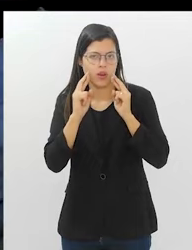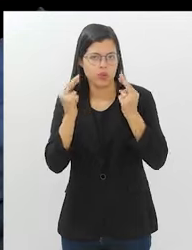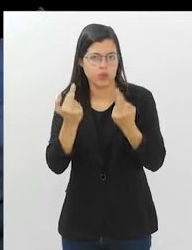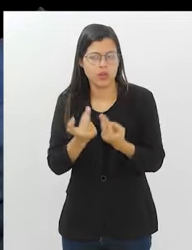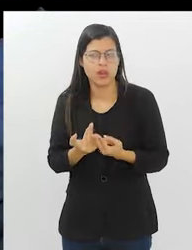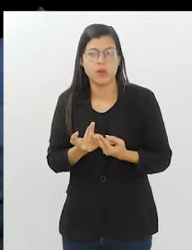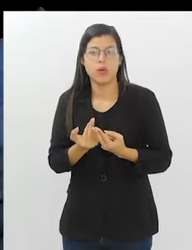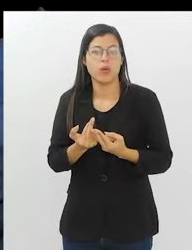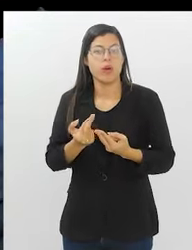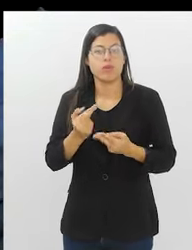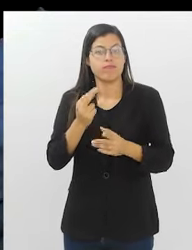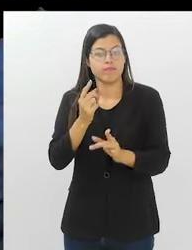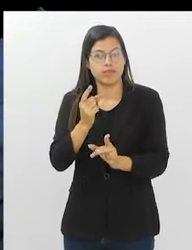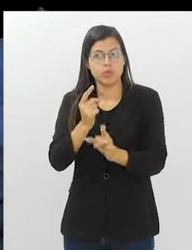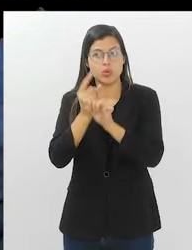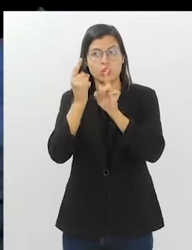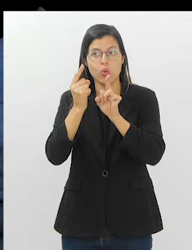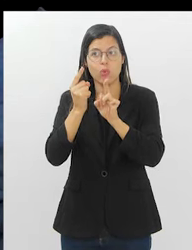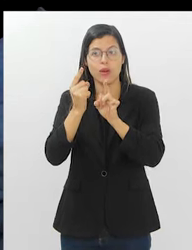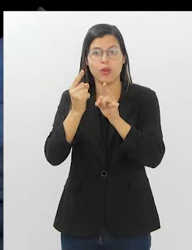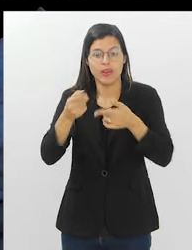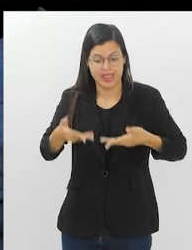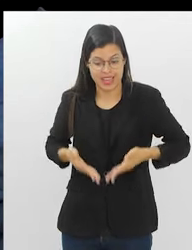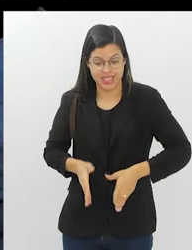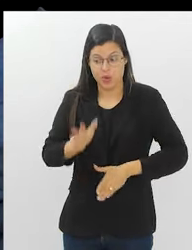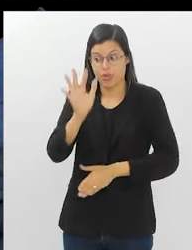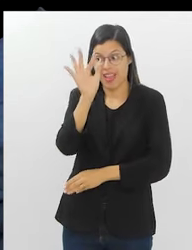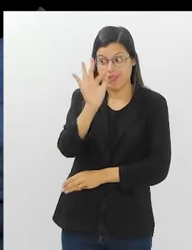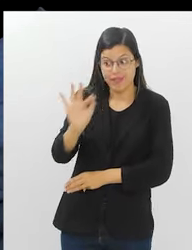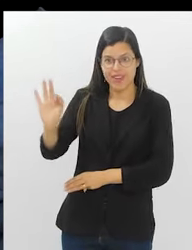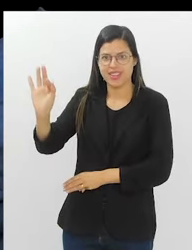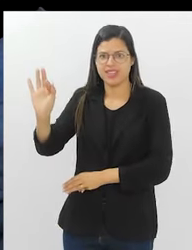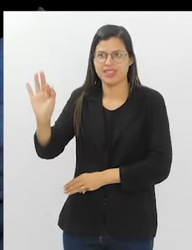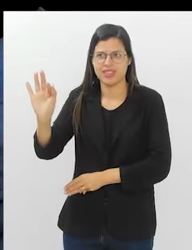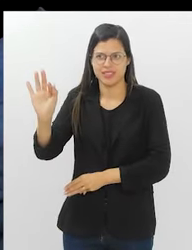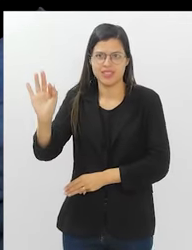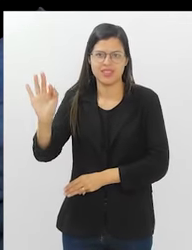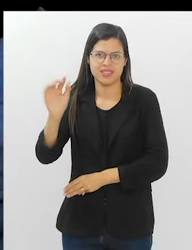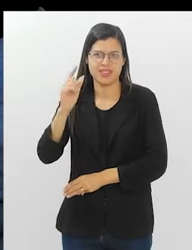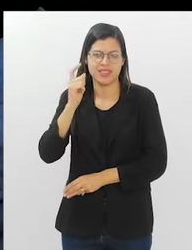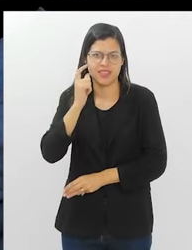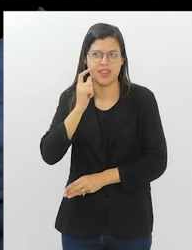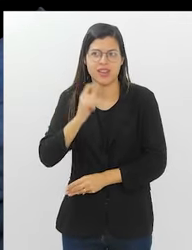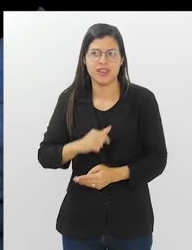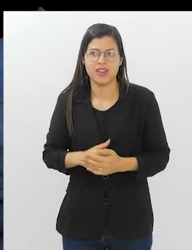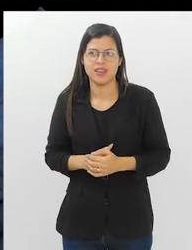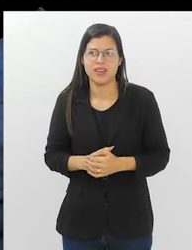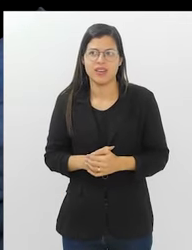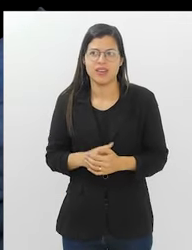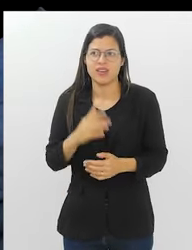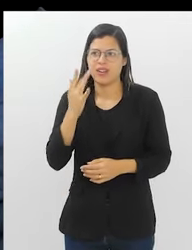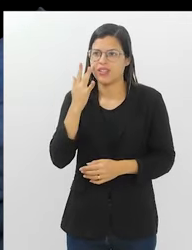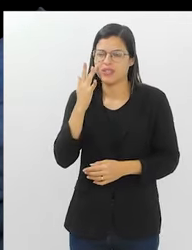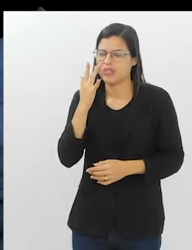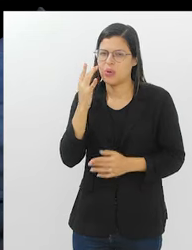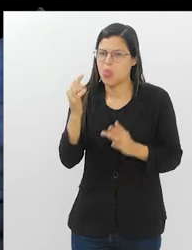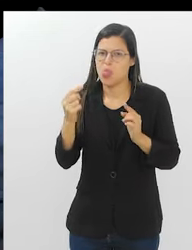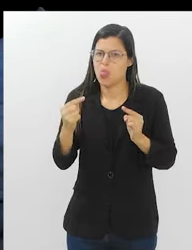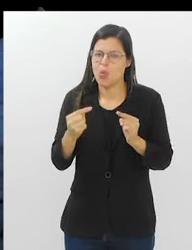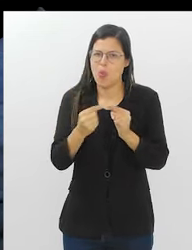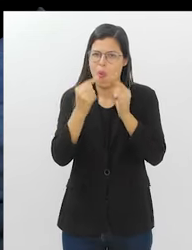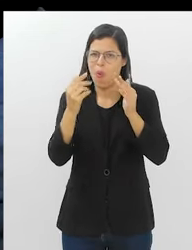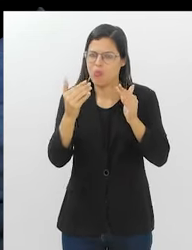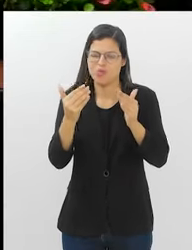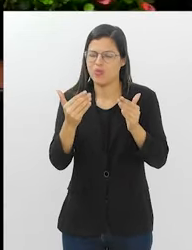que, sim, ficou se sabendo que ele nasceu na Na França. França, isso. Que eu acho que não tem nada a ver com a cara da França,